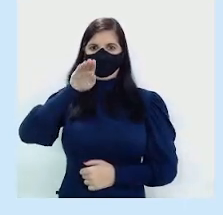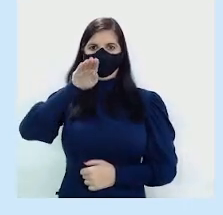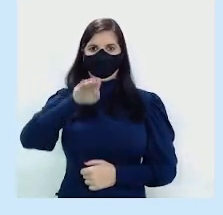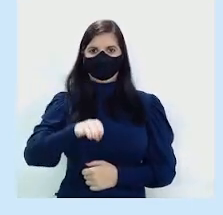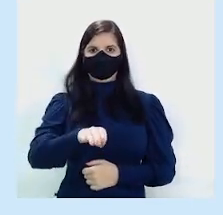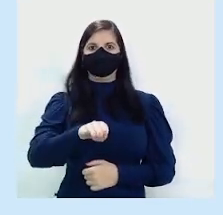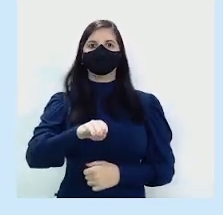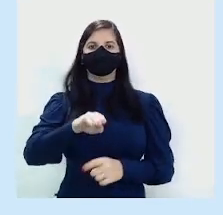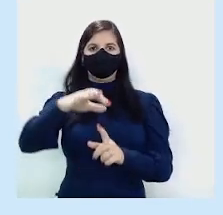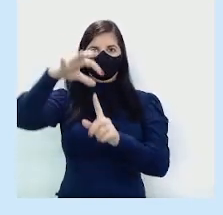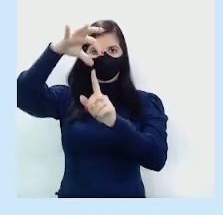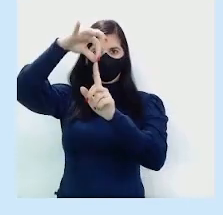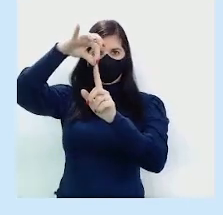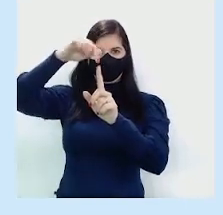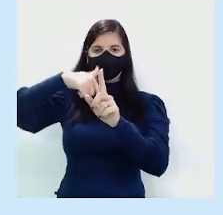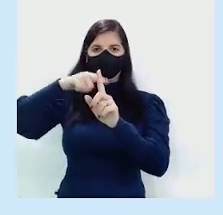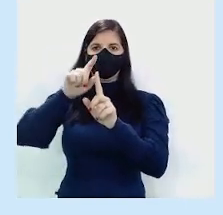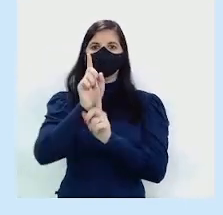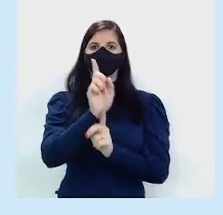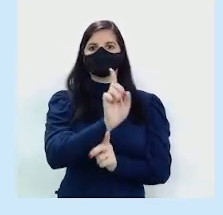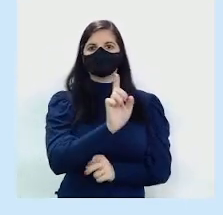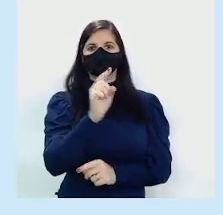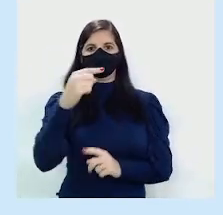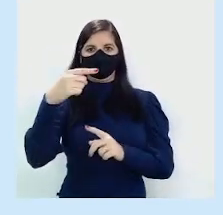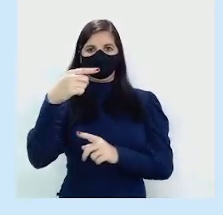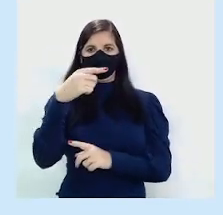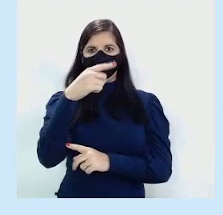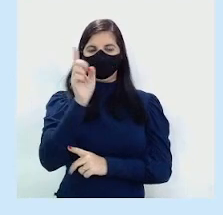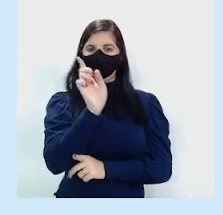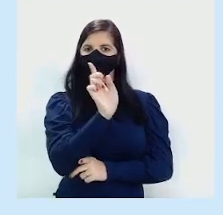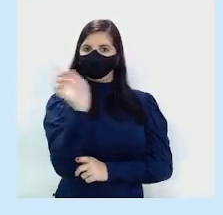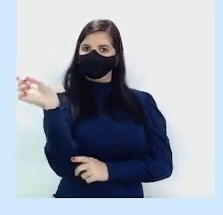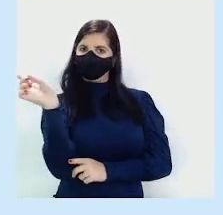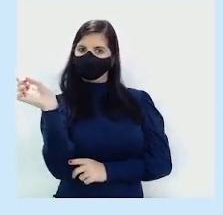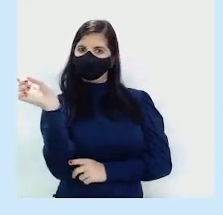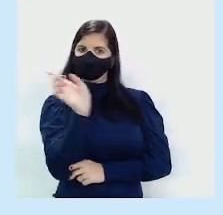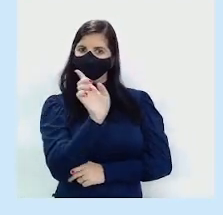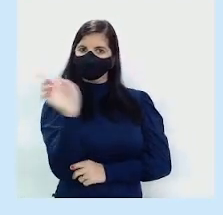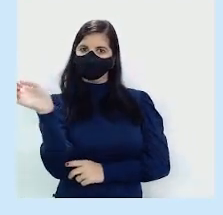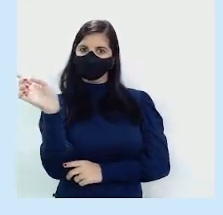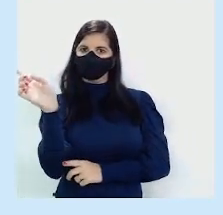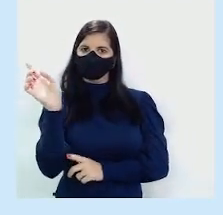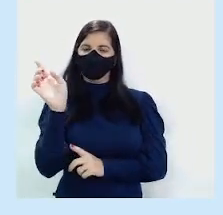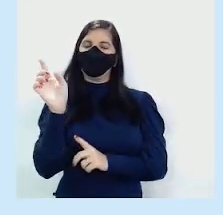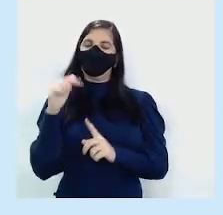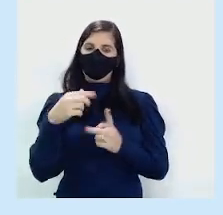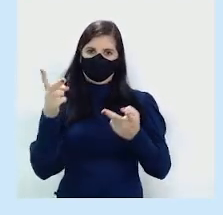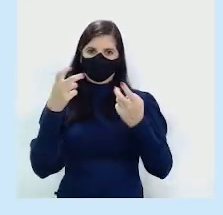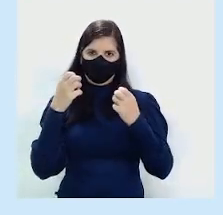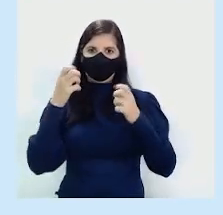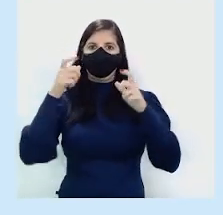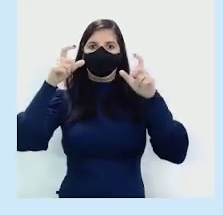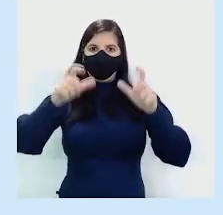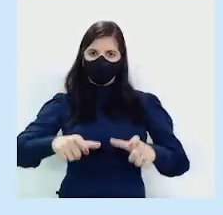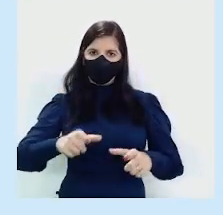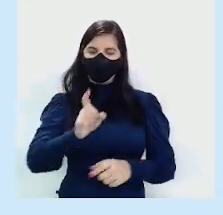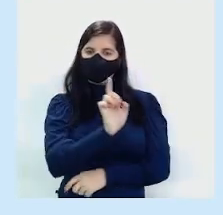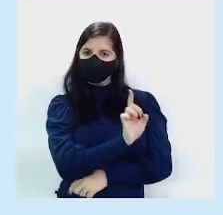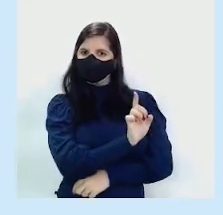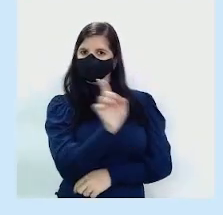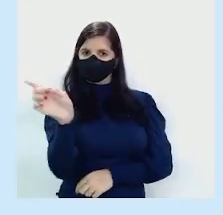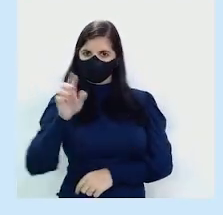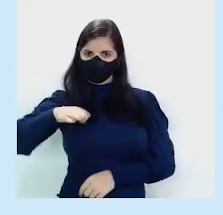que tem um símbolo de uma seta virada para a direita. Então, você vai entender ali que aquela seta virada para a direita